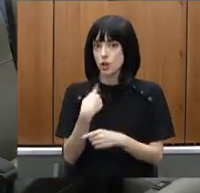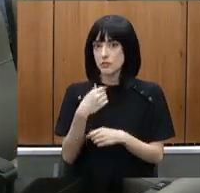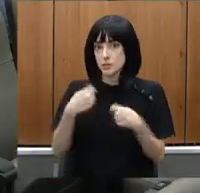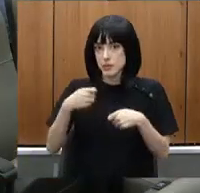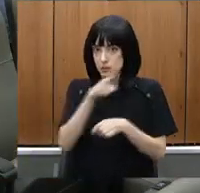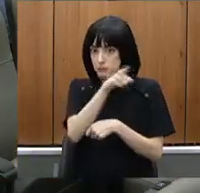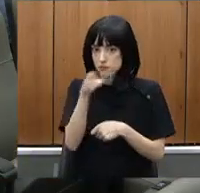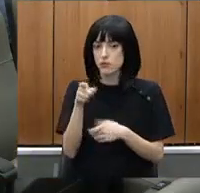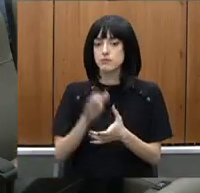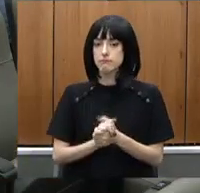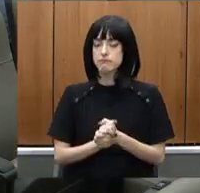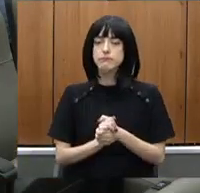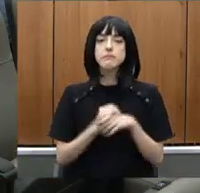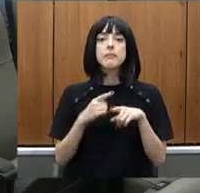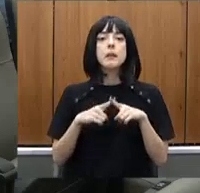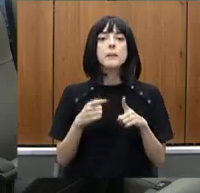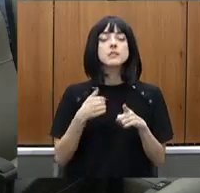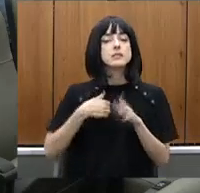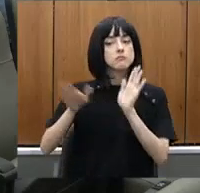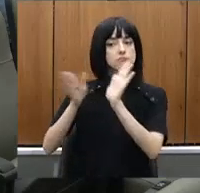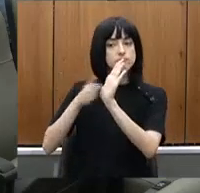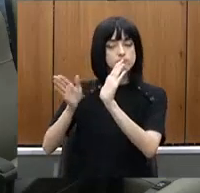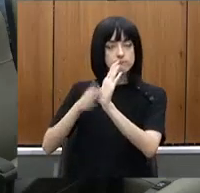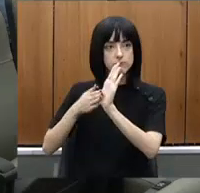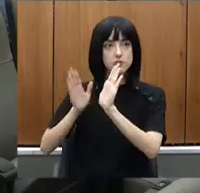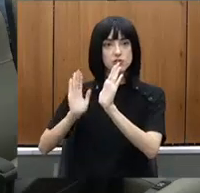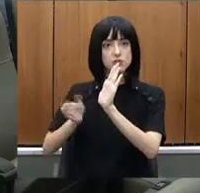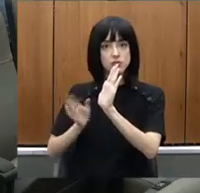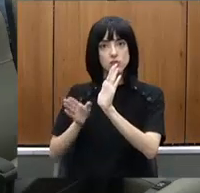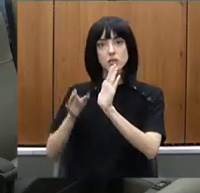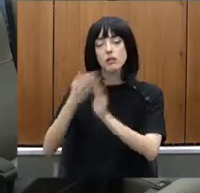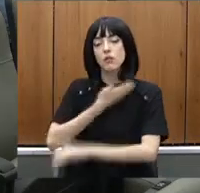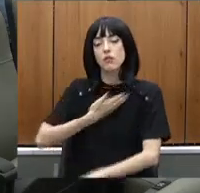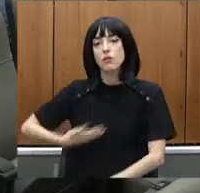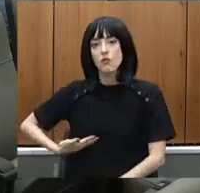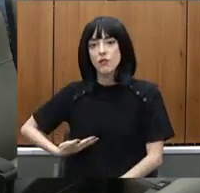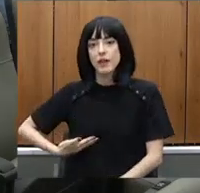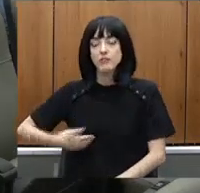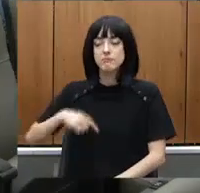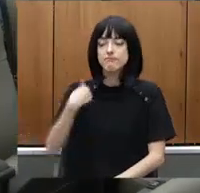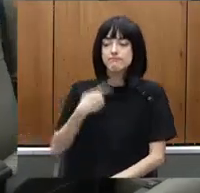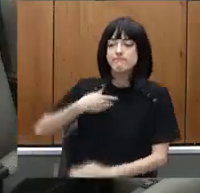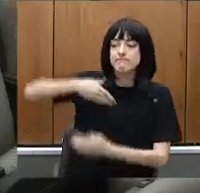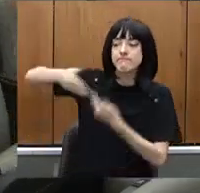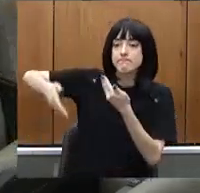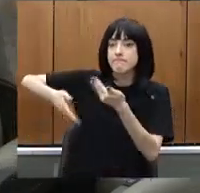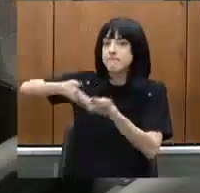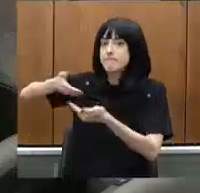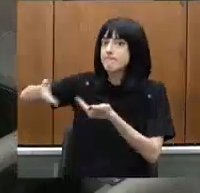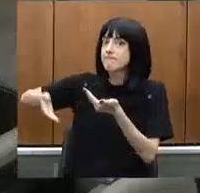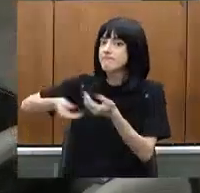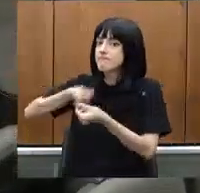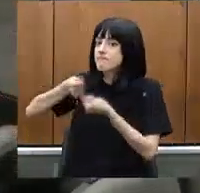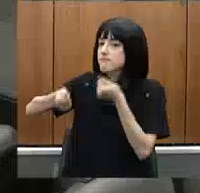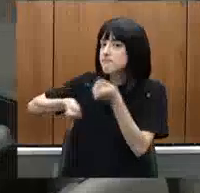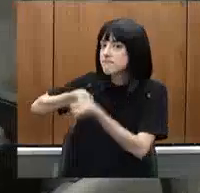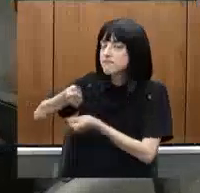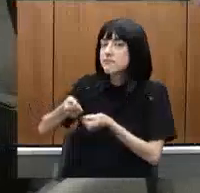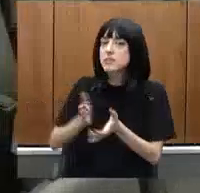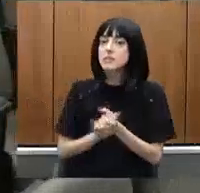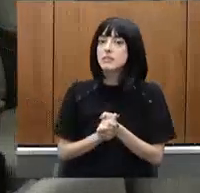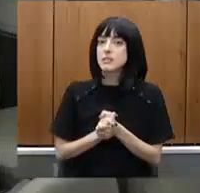desde o início e na negociação que nós fizemos com o governo a gente chegou